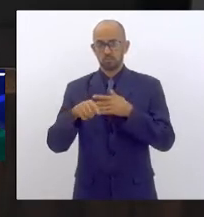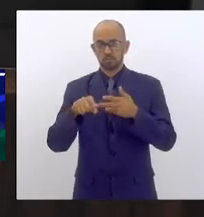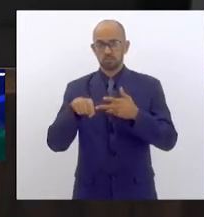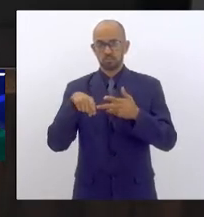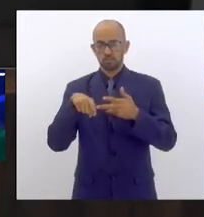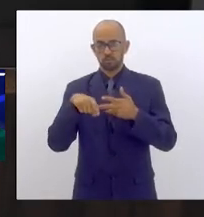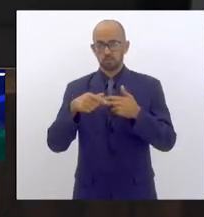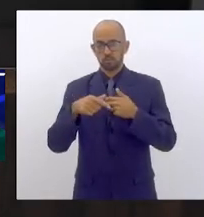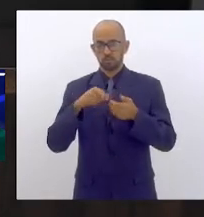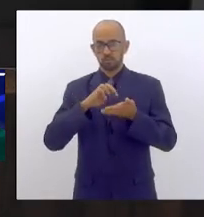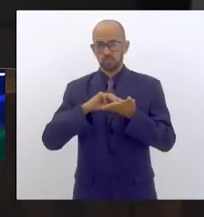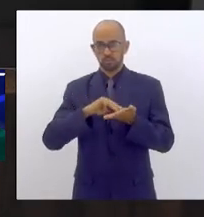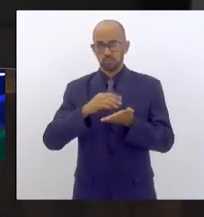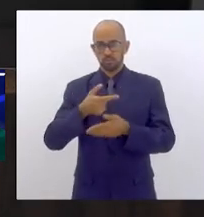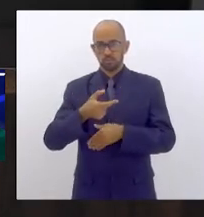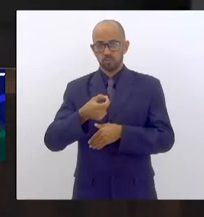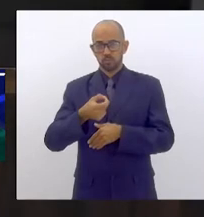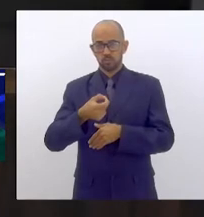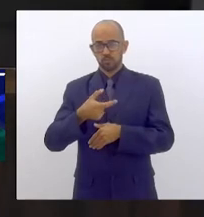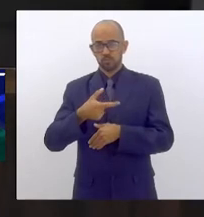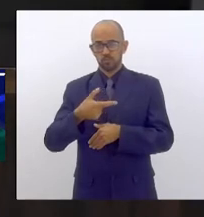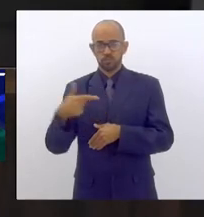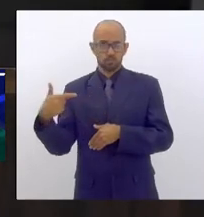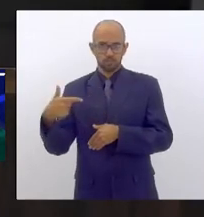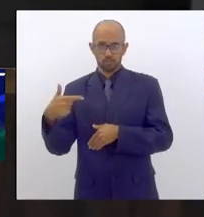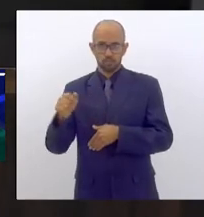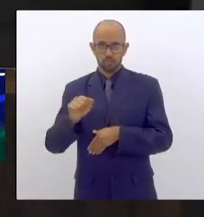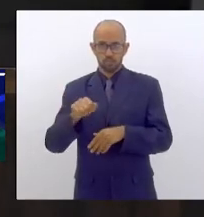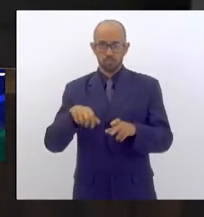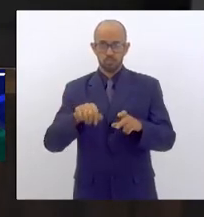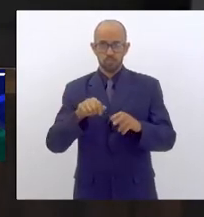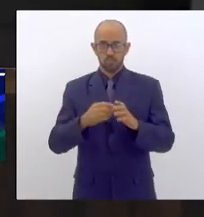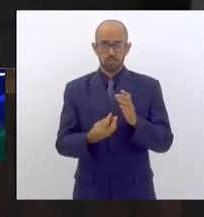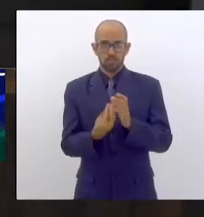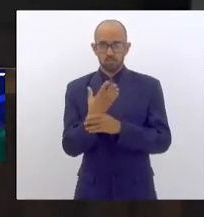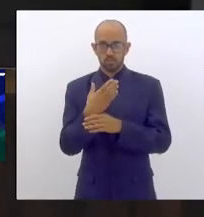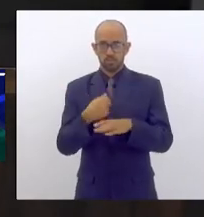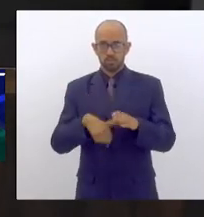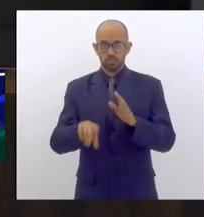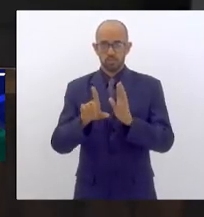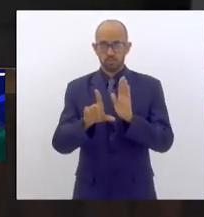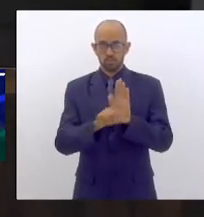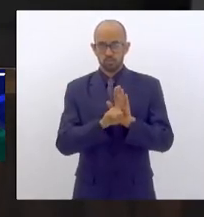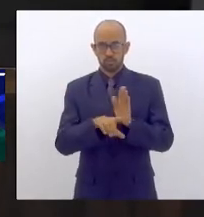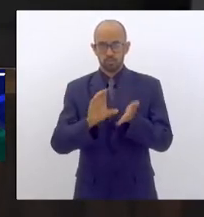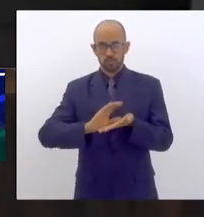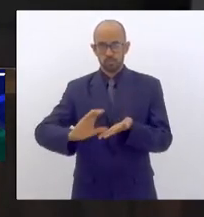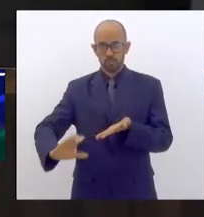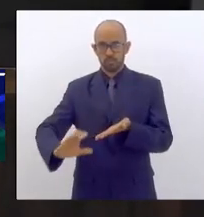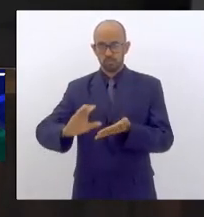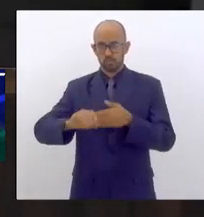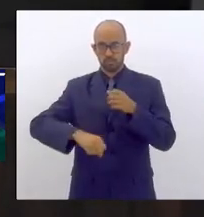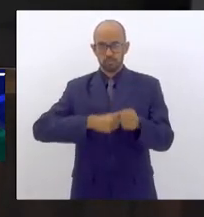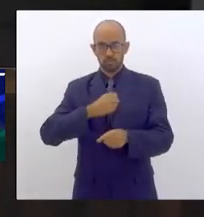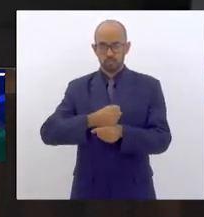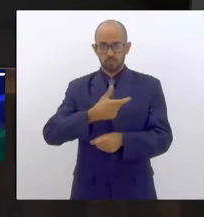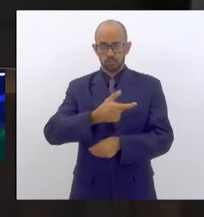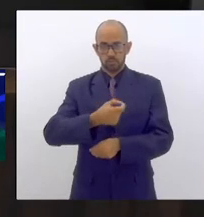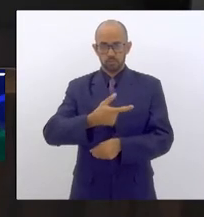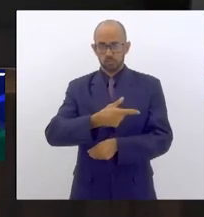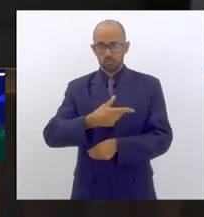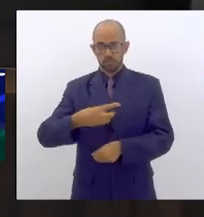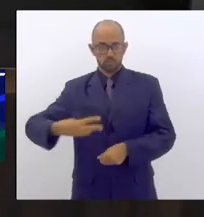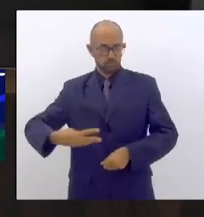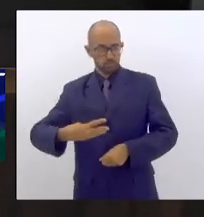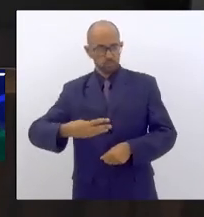mensagem 20-22, que dispõe sobre as diretrizes para a elaboração da Lei do Orçamento Anual de 23 da outras providências. Pendente de